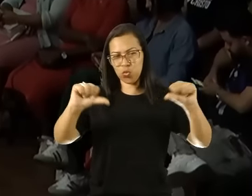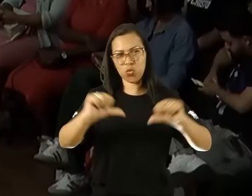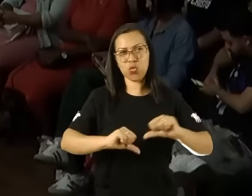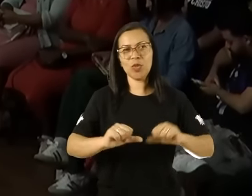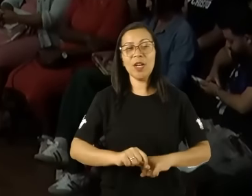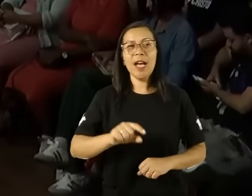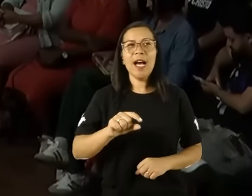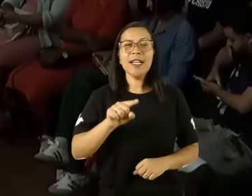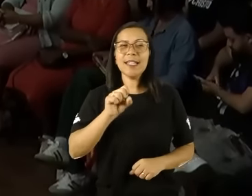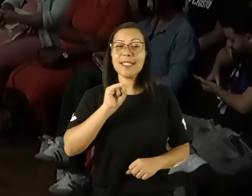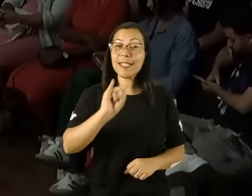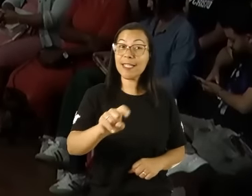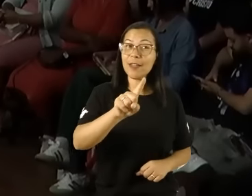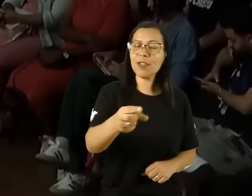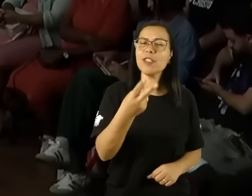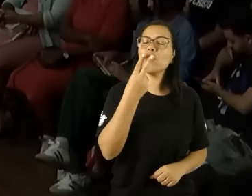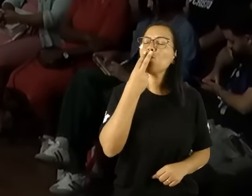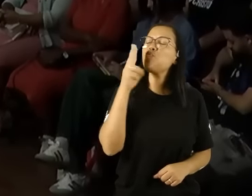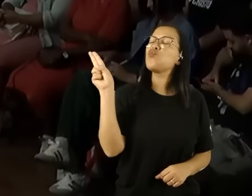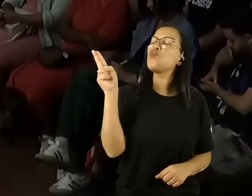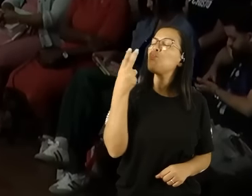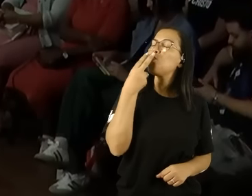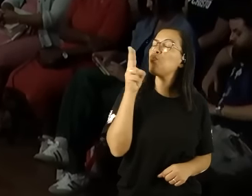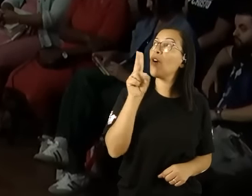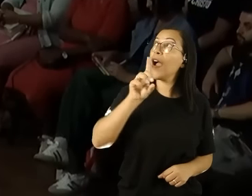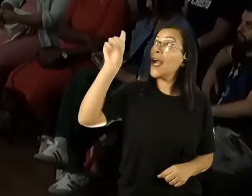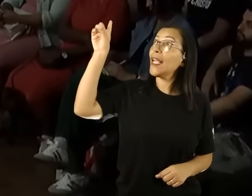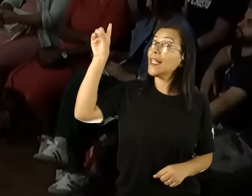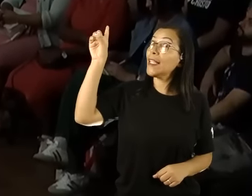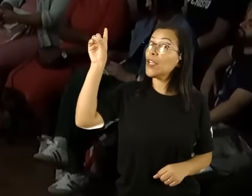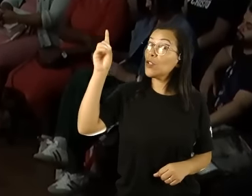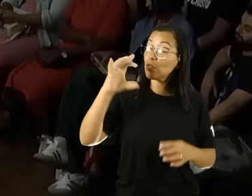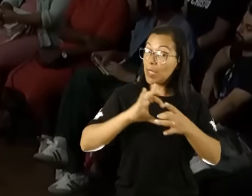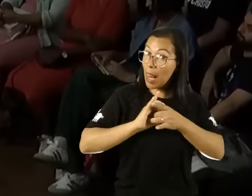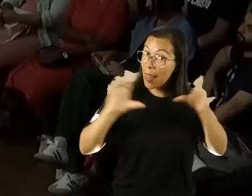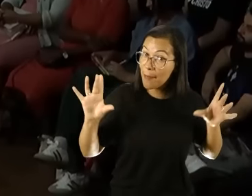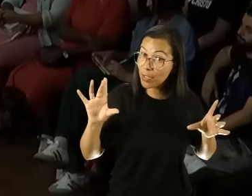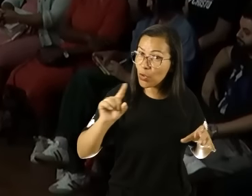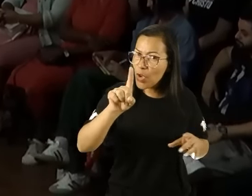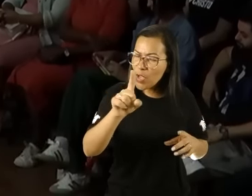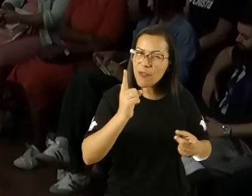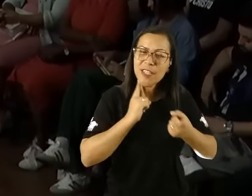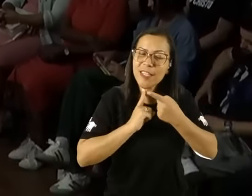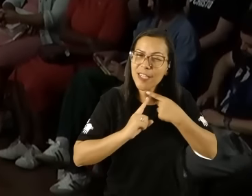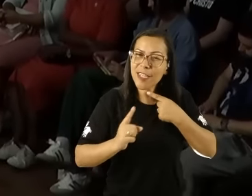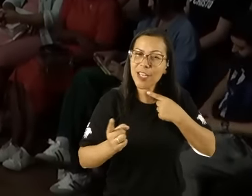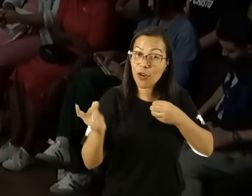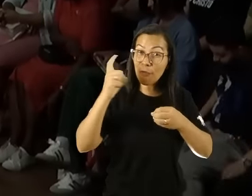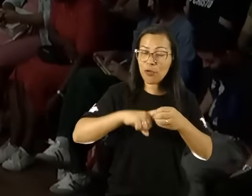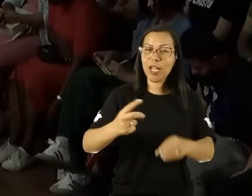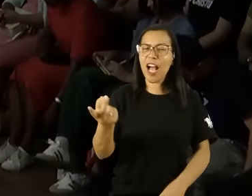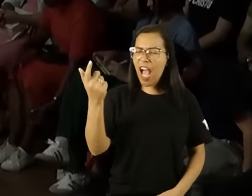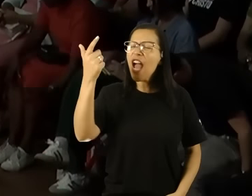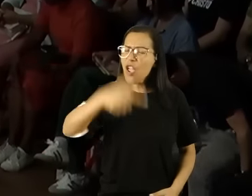tentar voltar a fumar, enfia 20 cigarros na tua boca, o cigarro não tem mais o mesmo sabor. Se você era uma pessoa que dançava até perder de